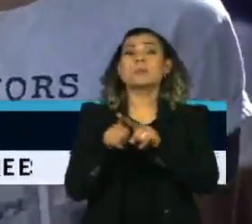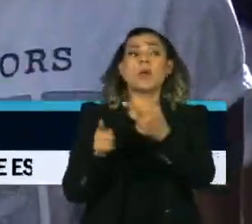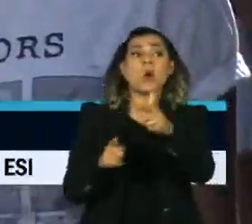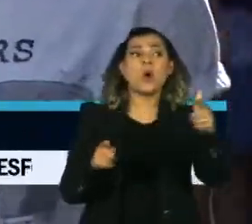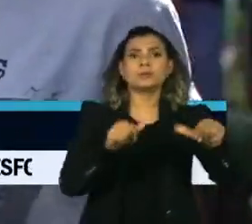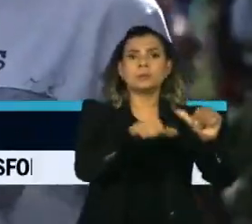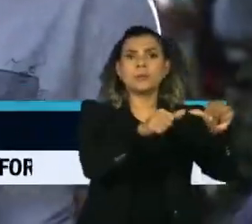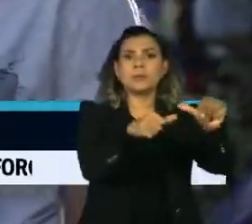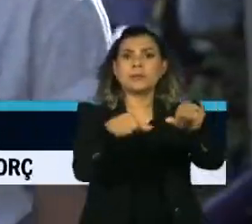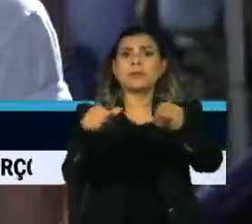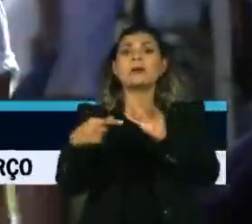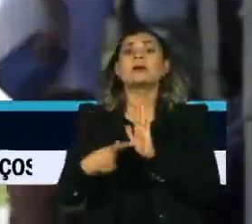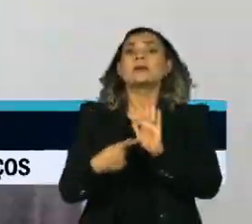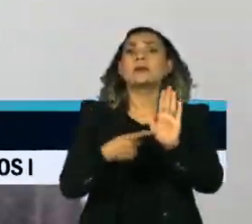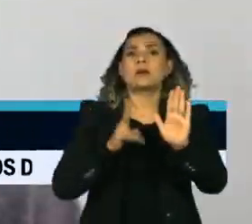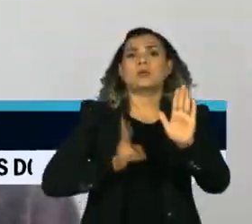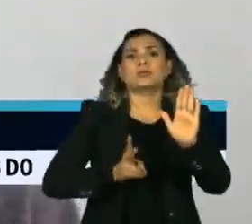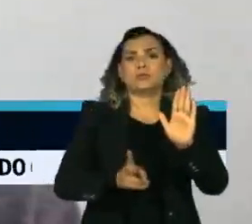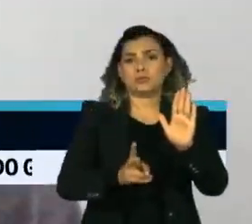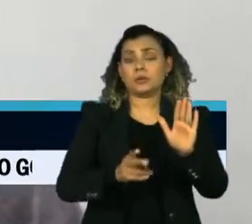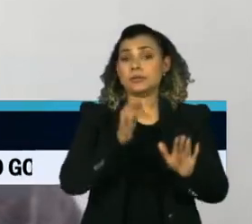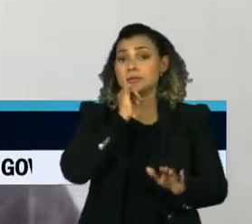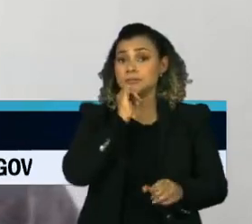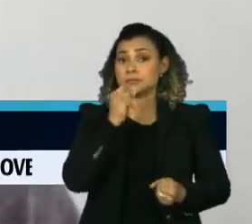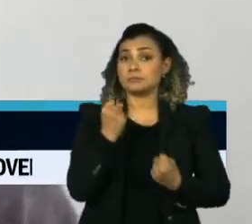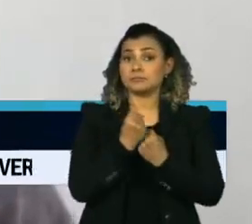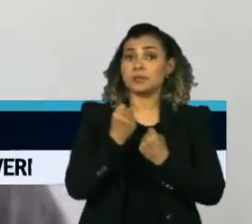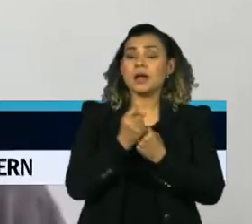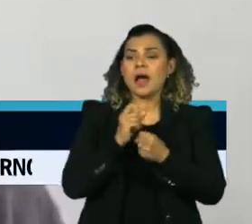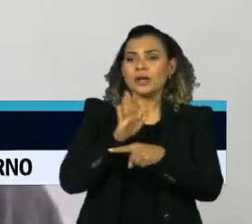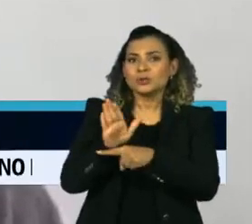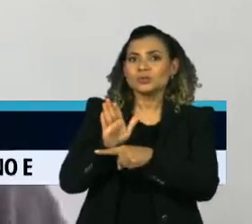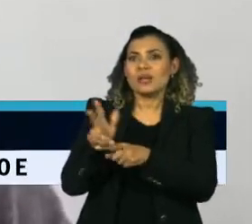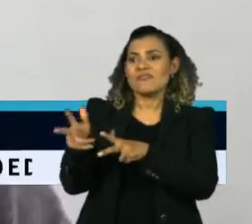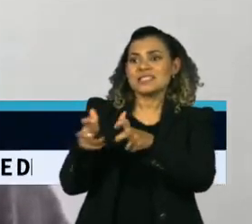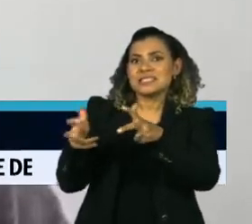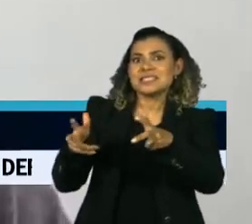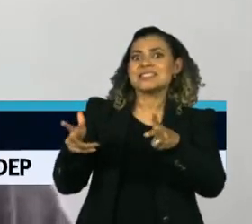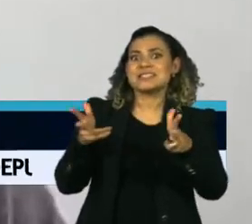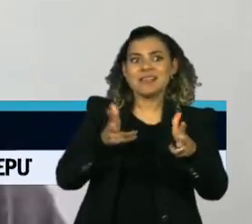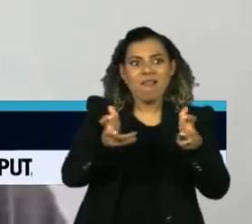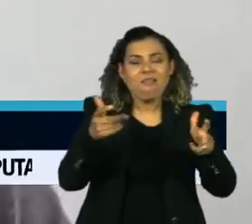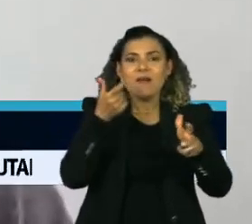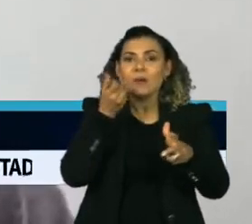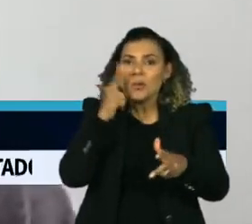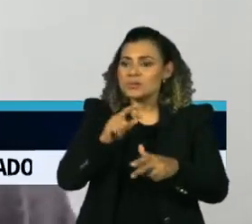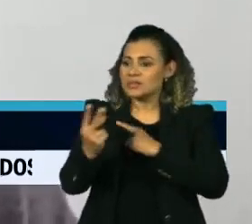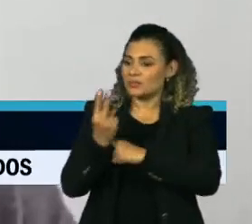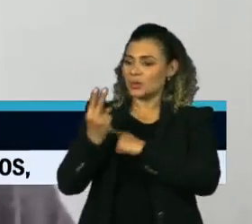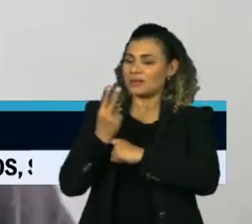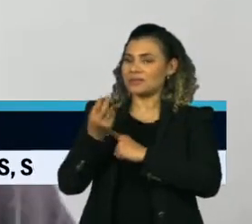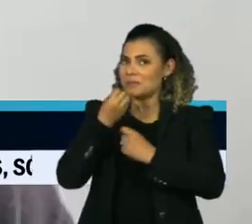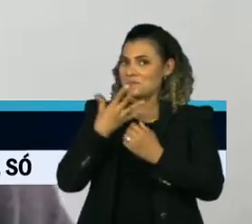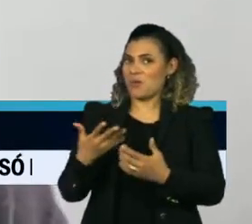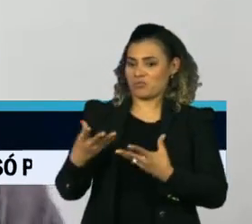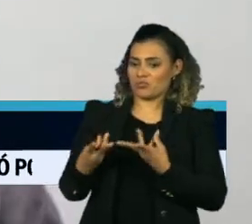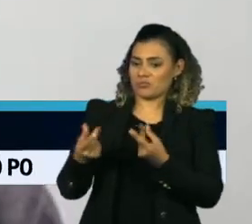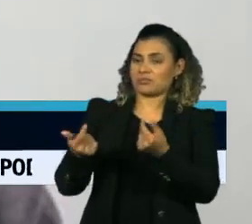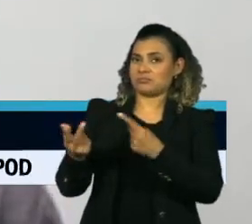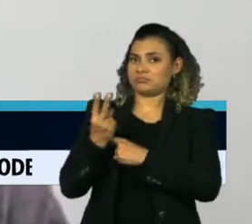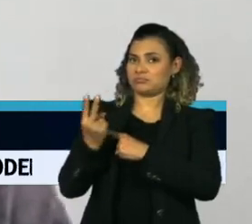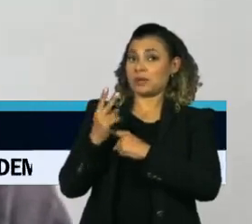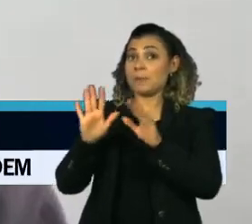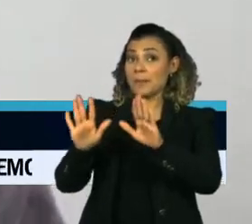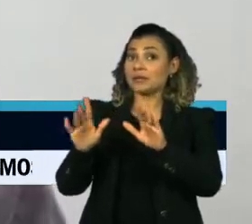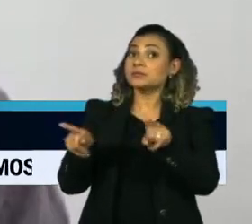outras variantes segue a mesma para auxiliar o bom trabalho que as vacinas fazem relação a bloquear sinais clínicos